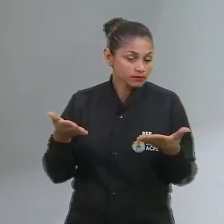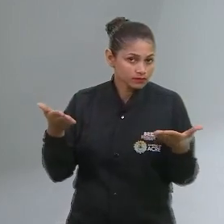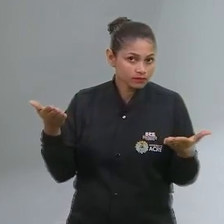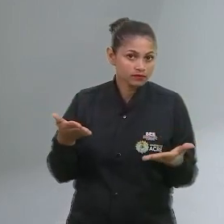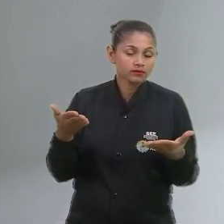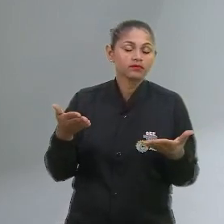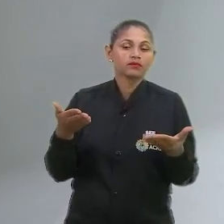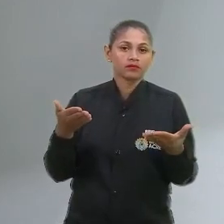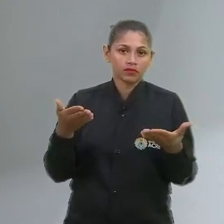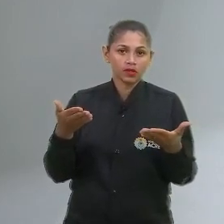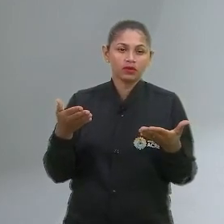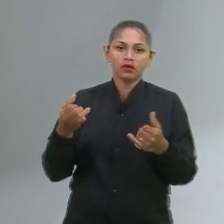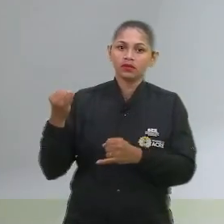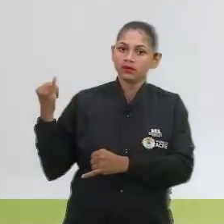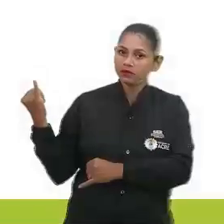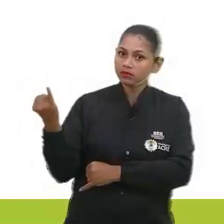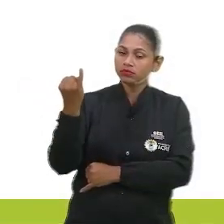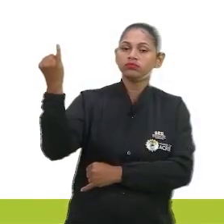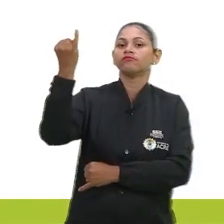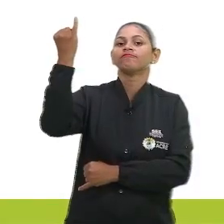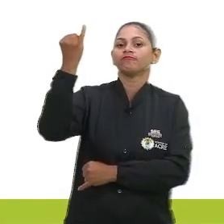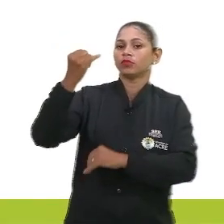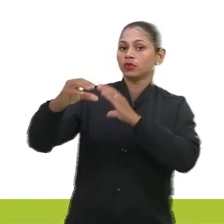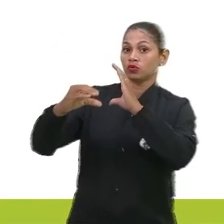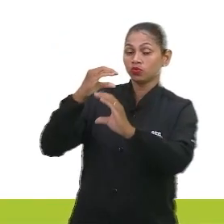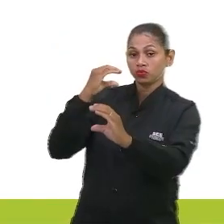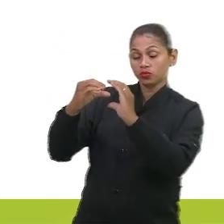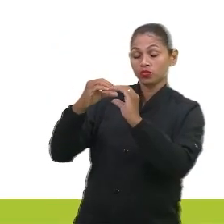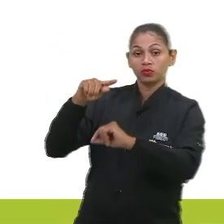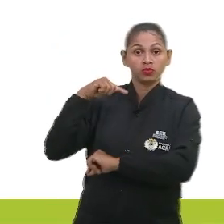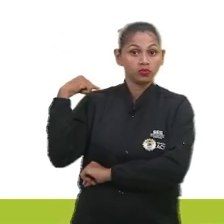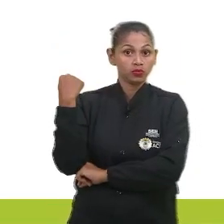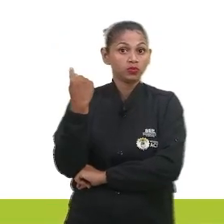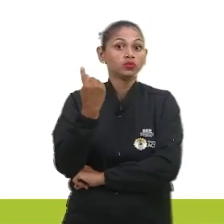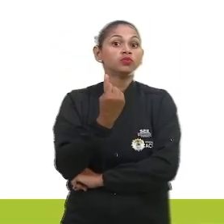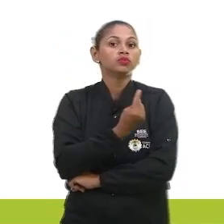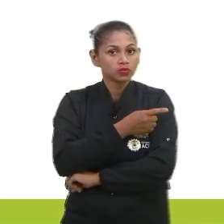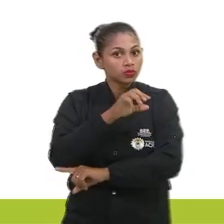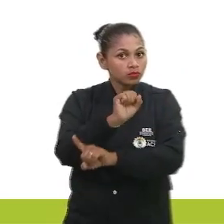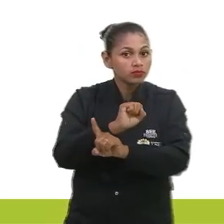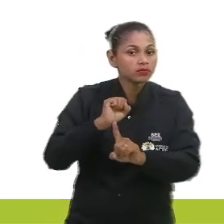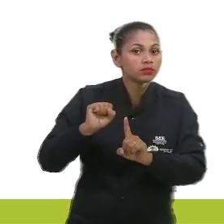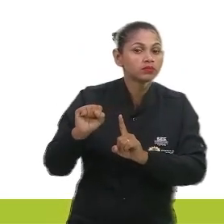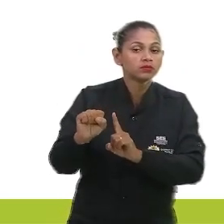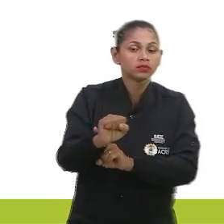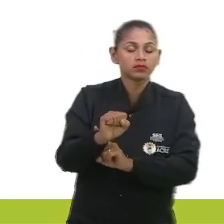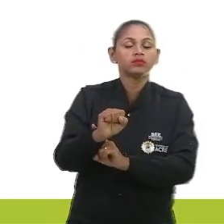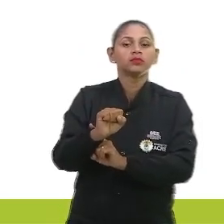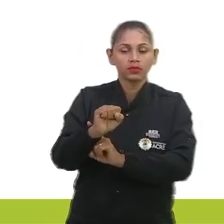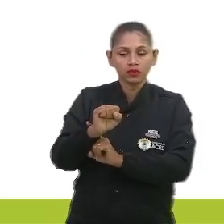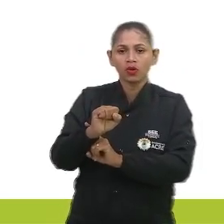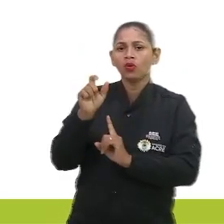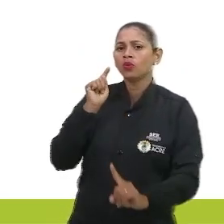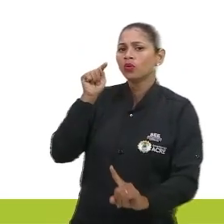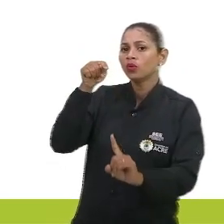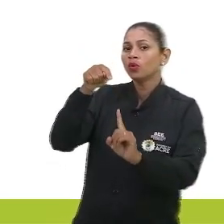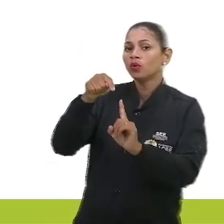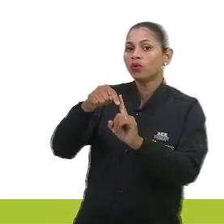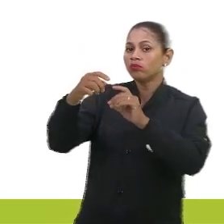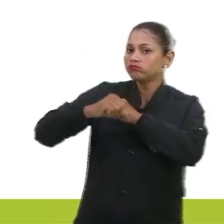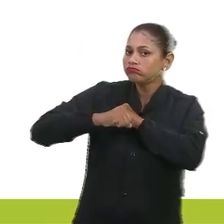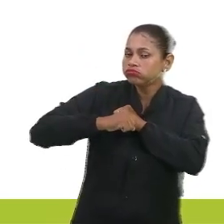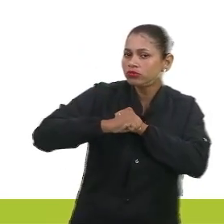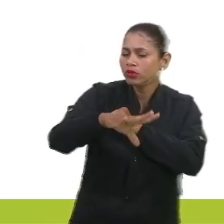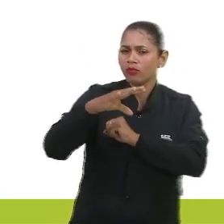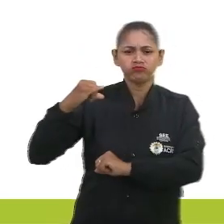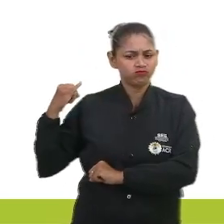um papel muito importante de comunicação da nossa sociedade. Na verdade, o papel da mídia, ela é tão